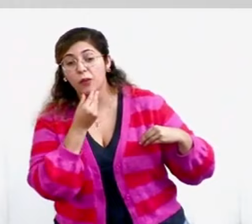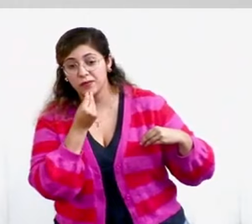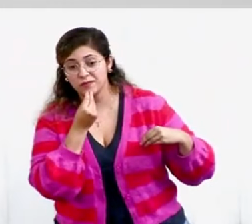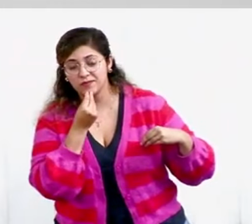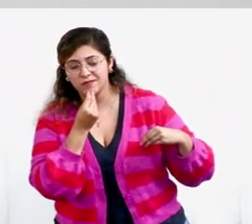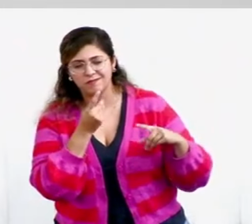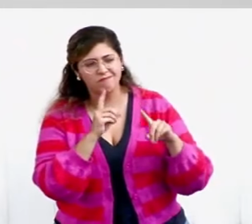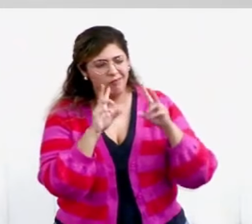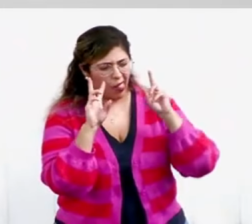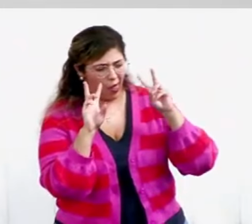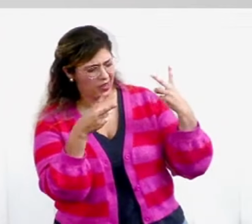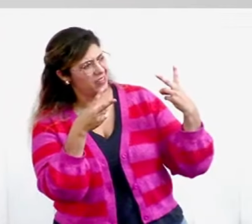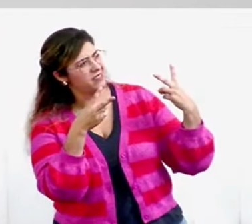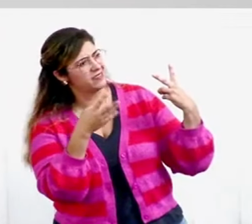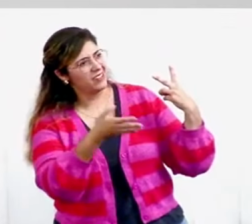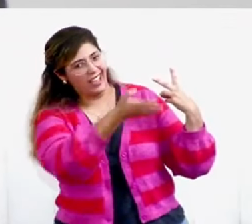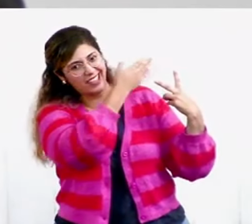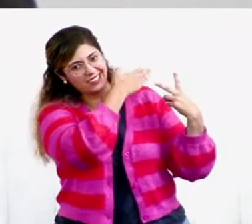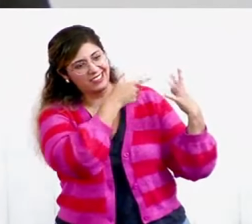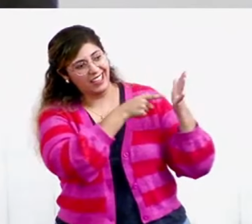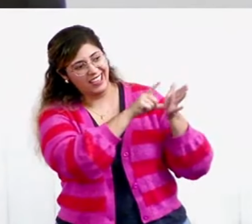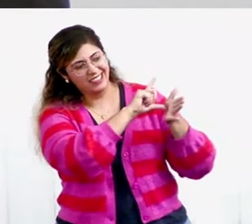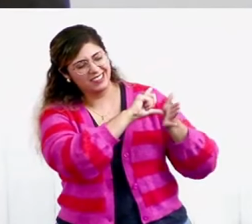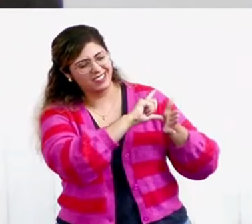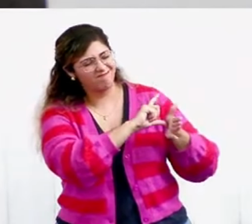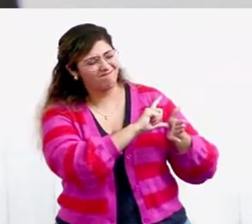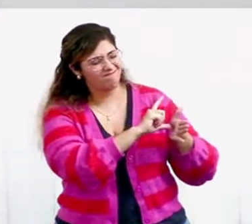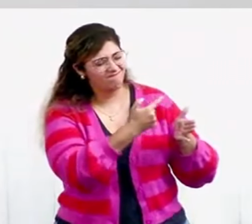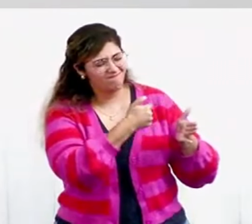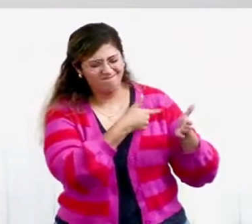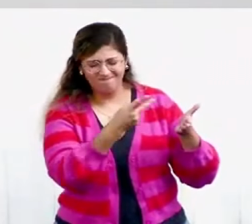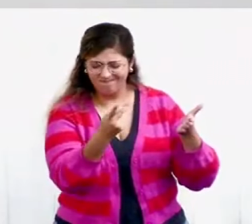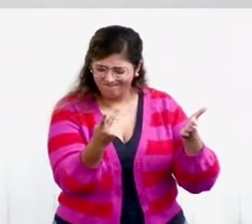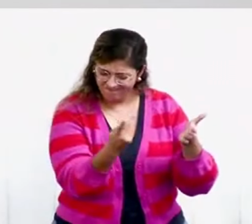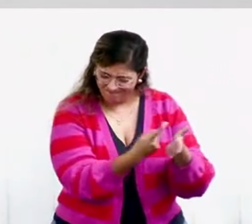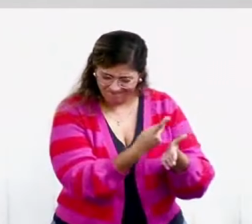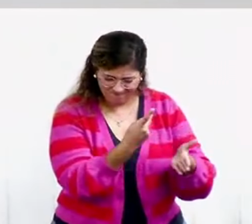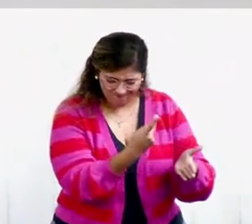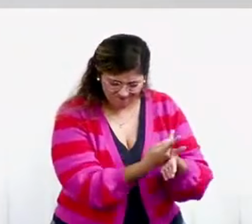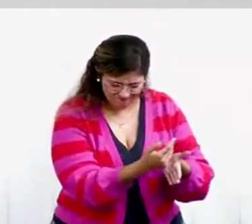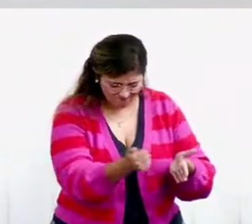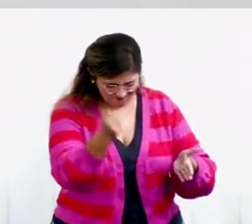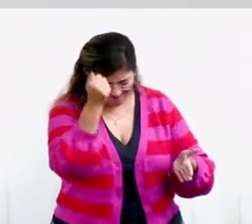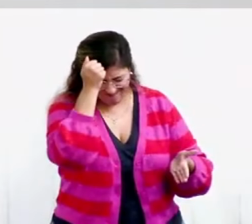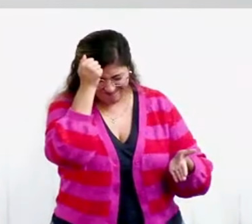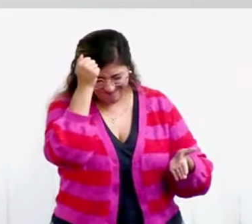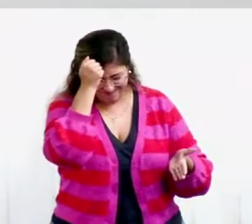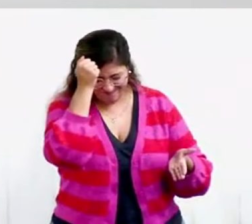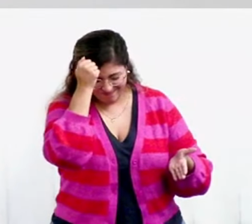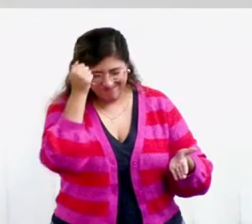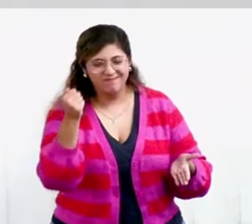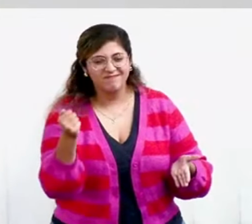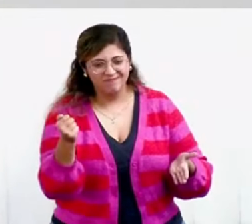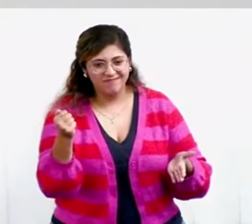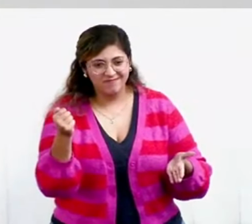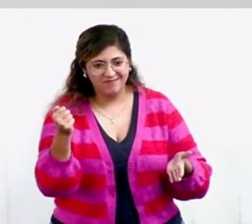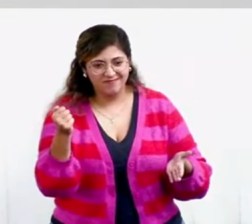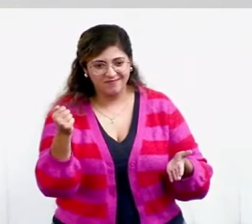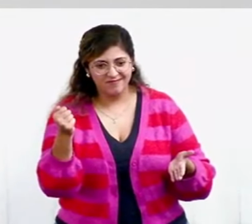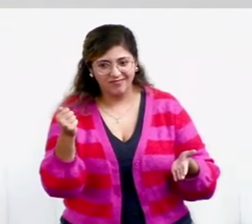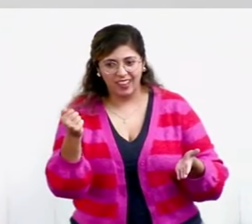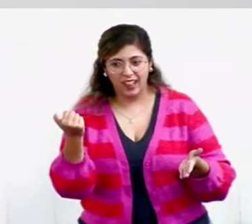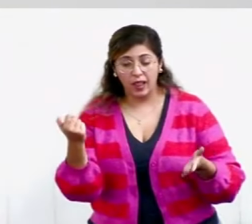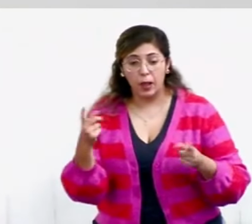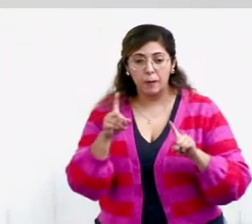há verdade. E os seus pensamentos vivem na vaidade. Além disso, ele